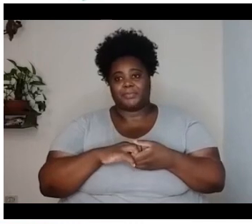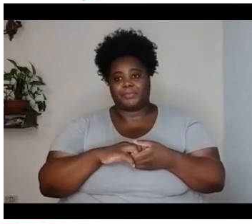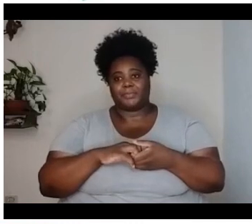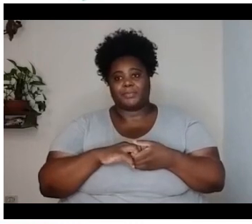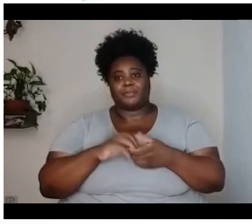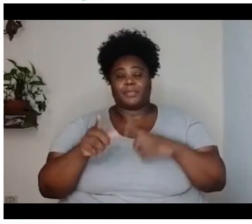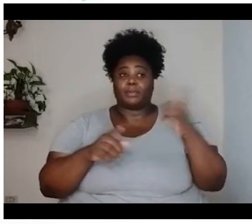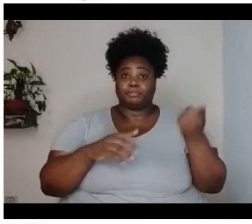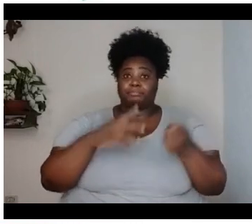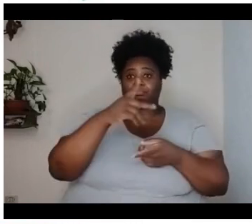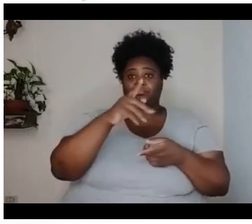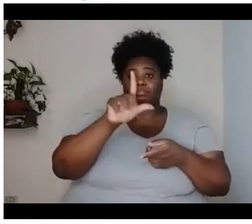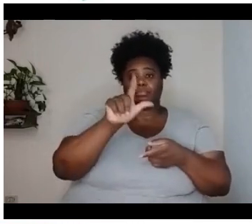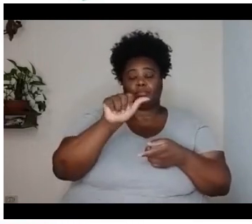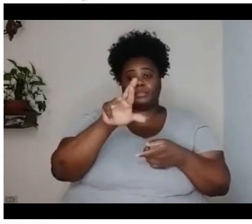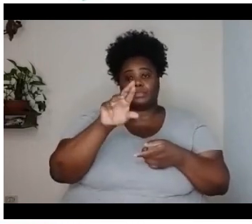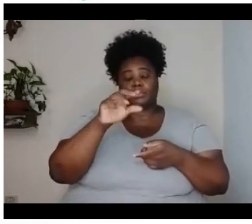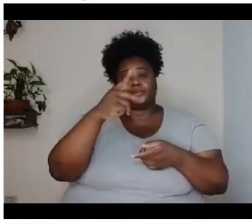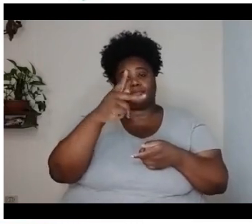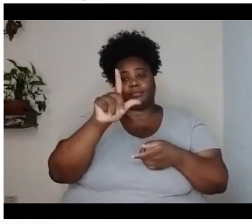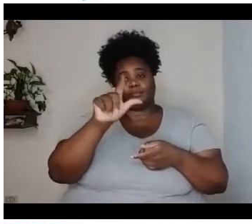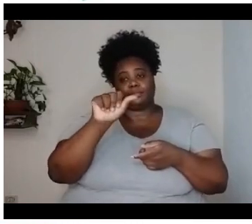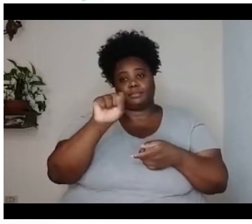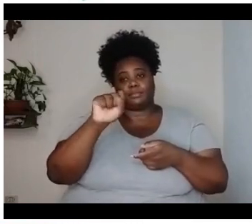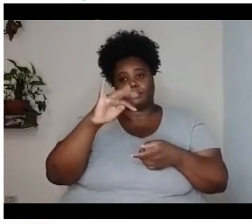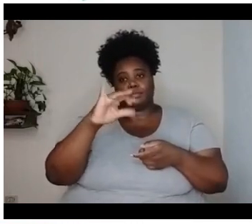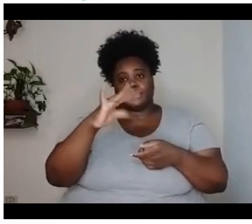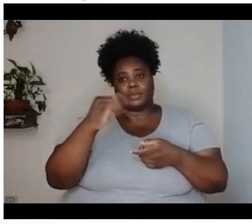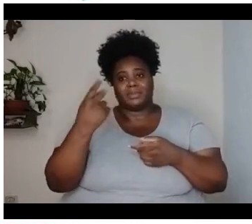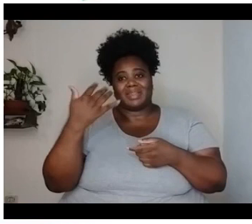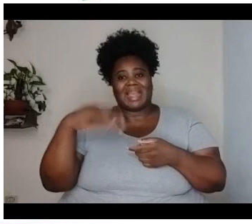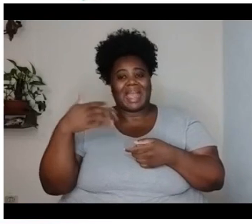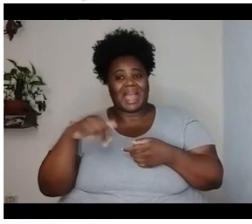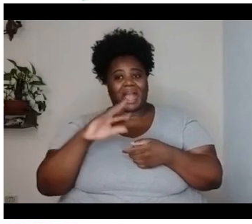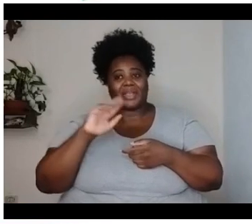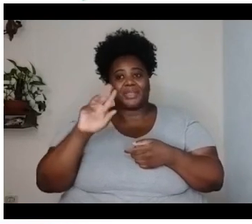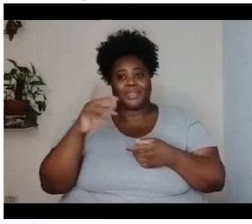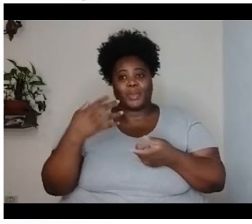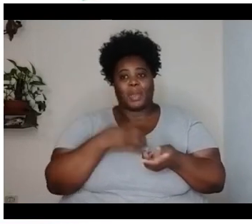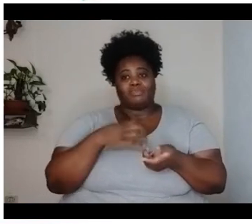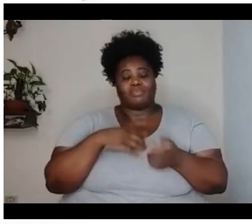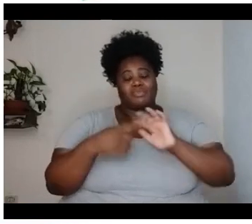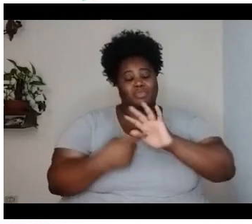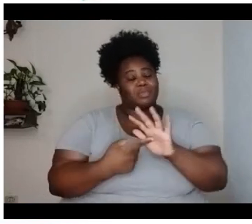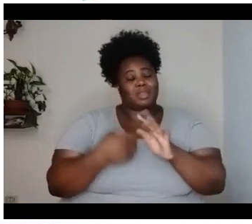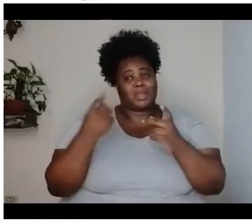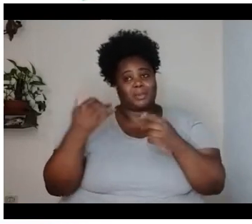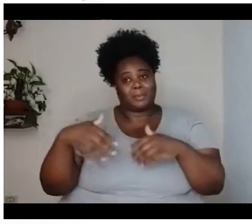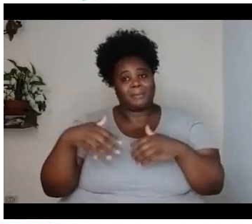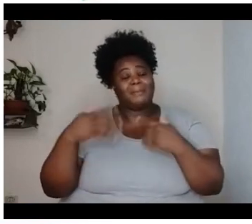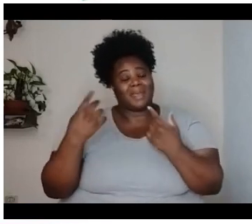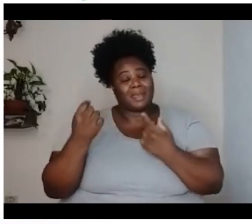Plasticamente bem construído, um vídeo é caro, não é uma plataforma, não é um meio de expressão barato. Então, por isso, eu